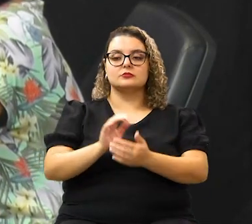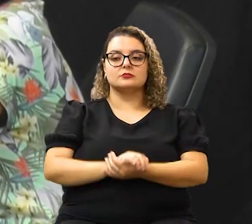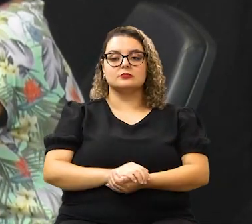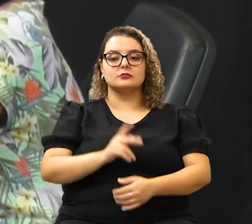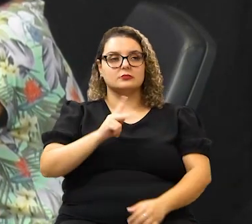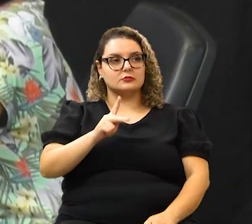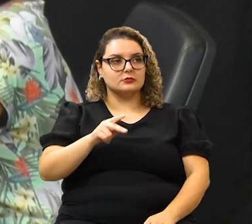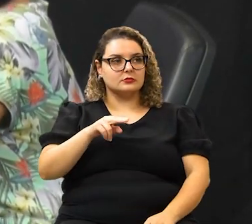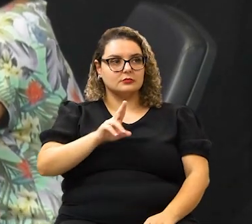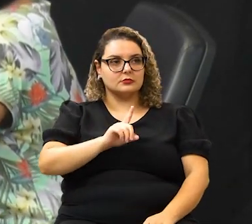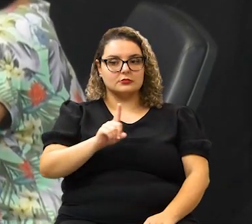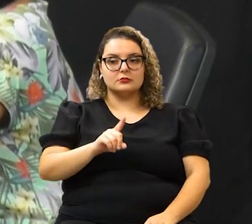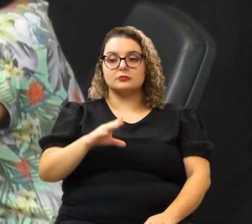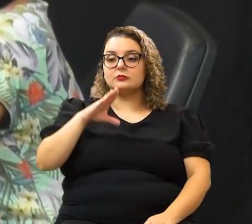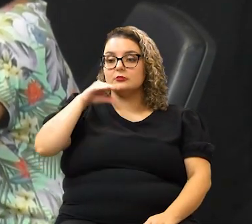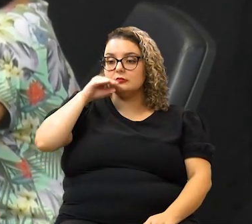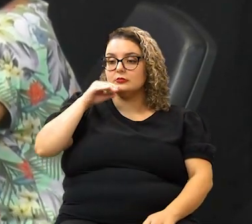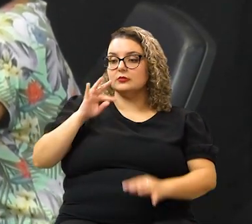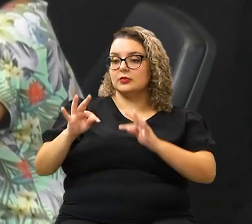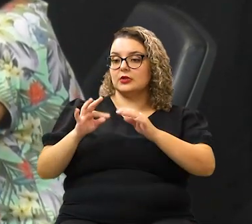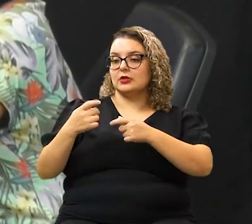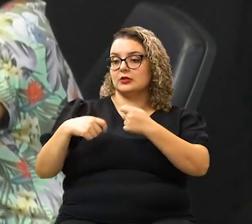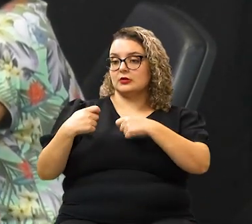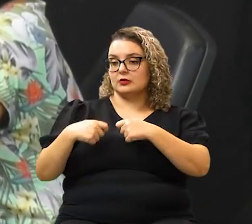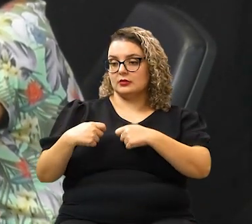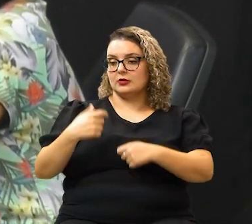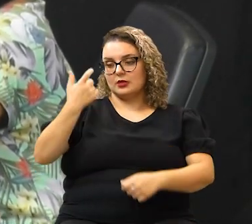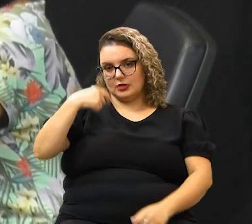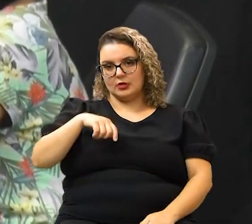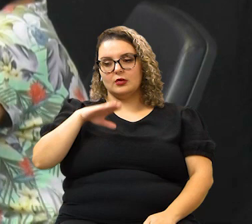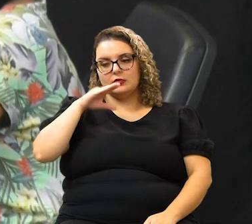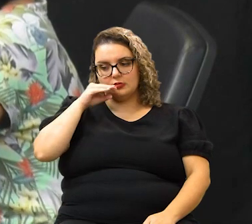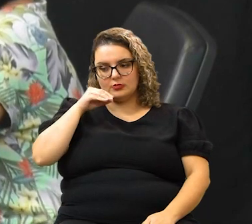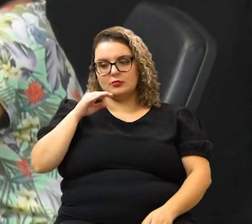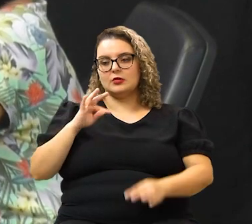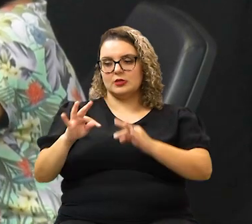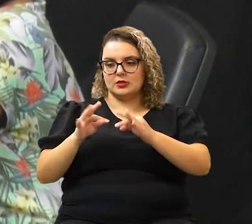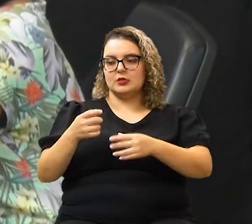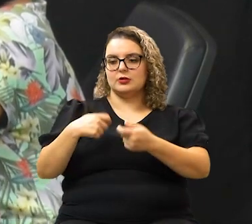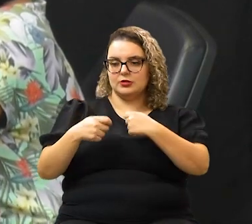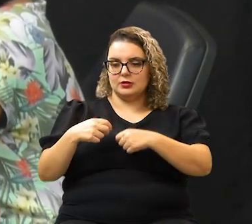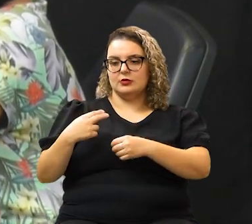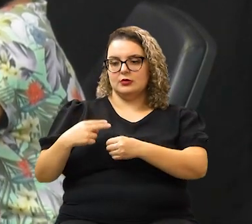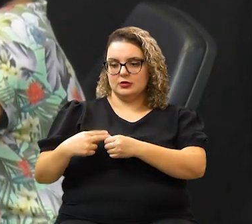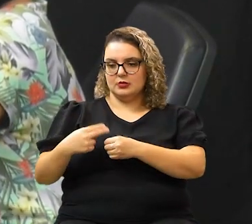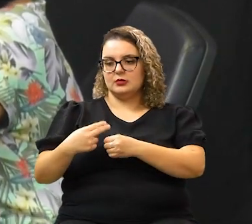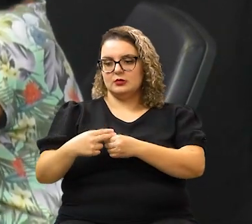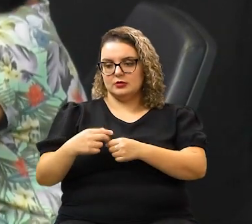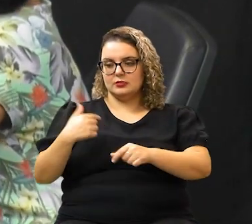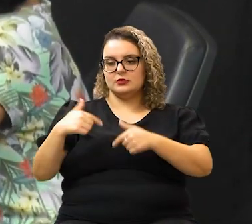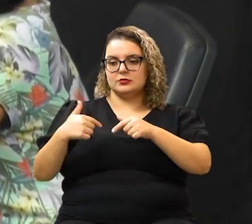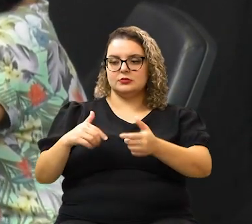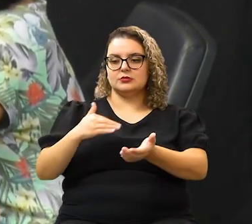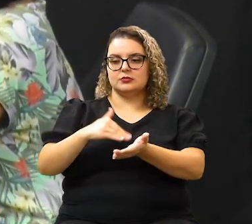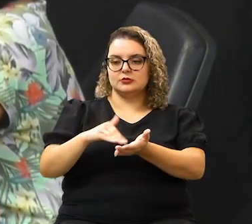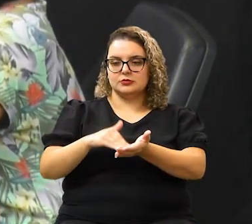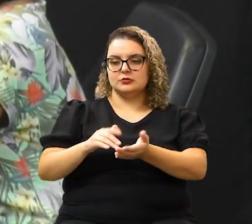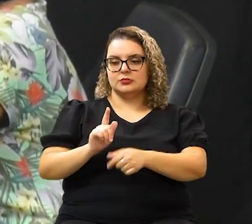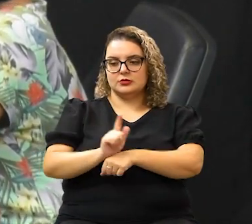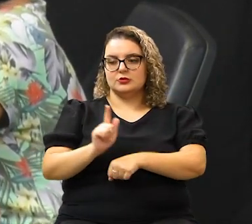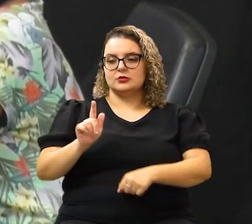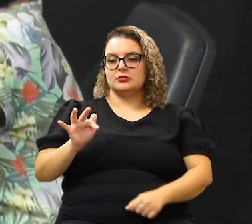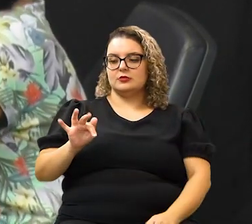técnica administrativa. Eu sou funcionária técnica administrativa da Unicamp. Eu trabalho na Secretaria de Graduação da FEAGRE. Estou